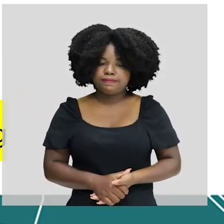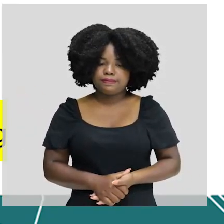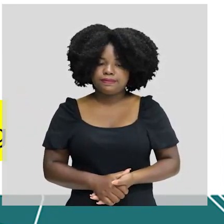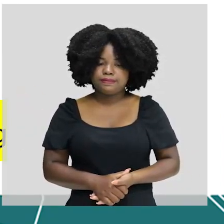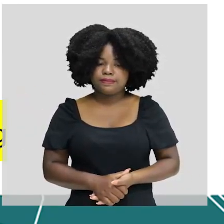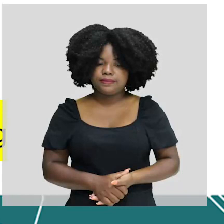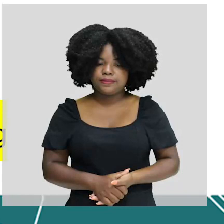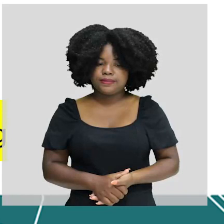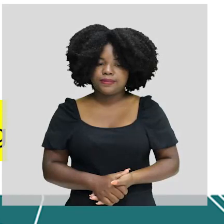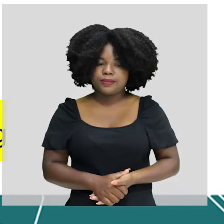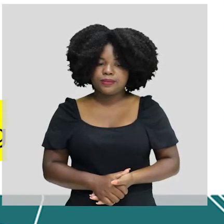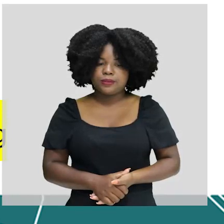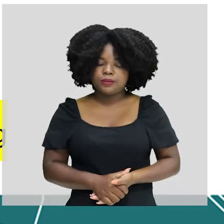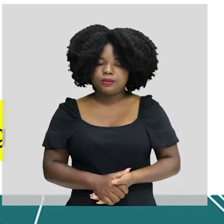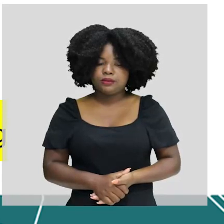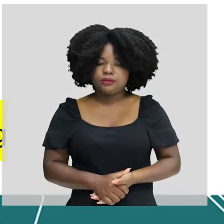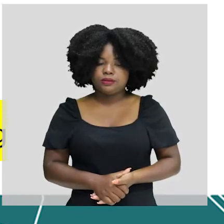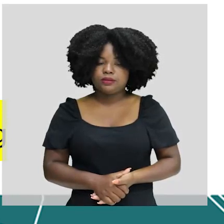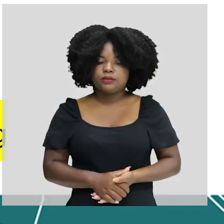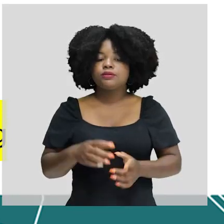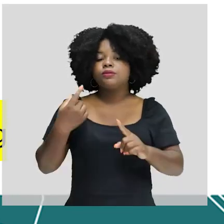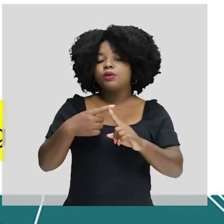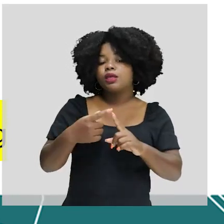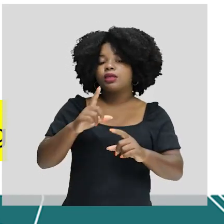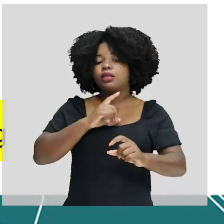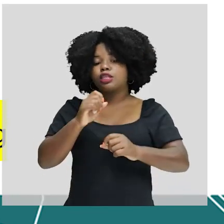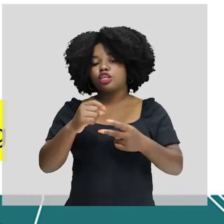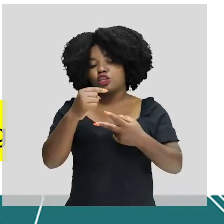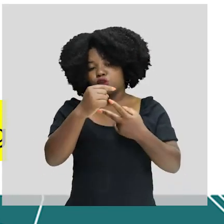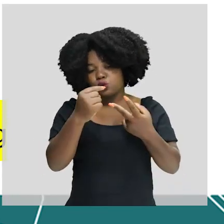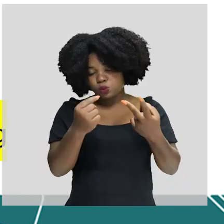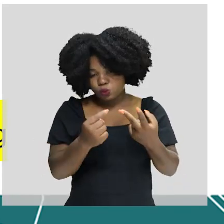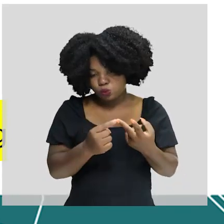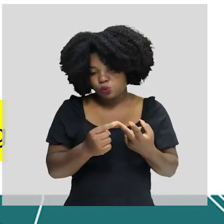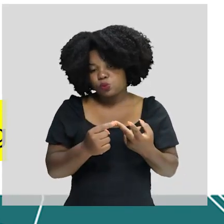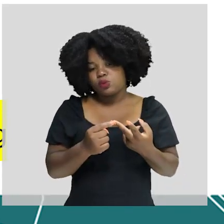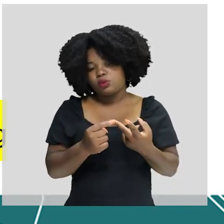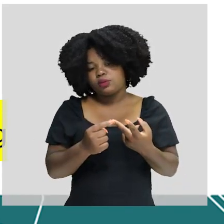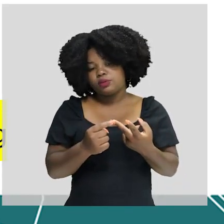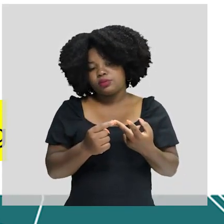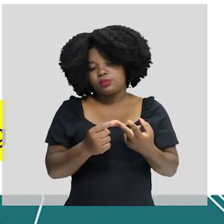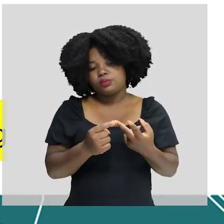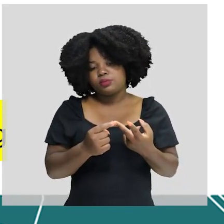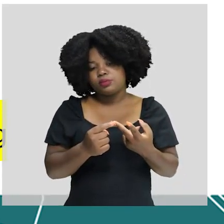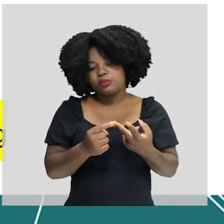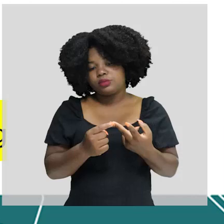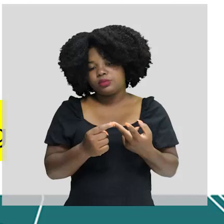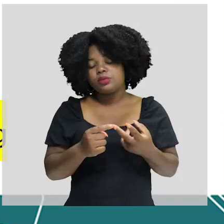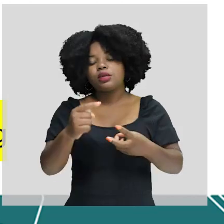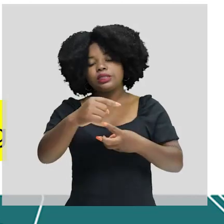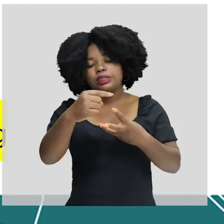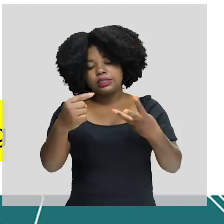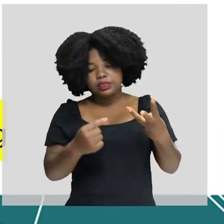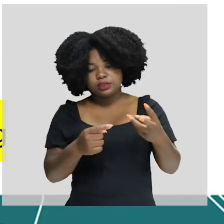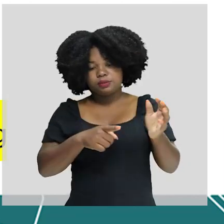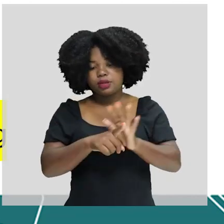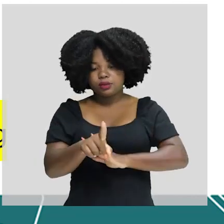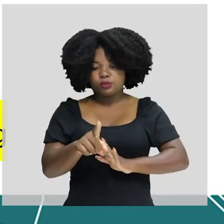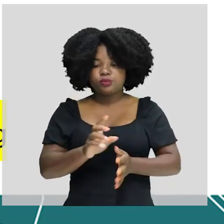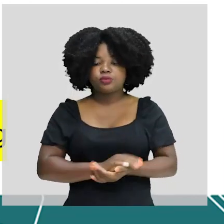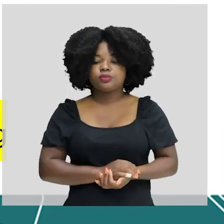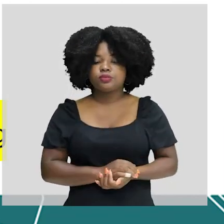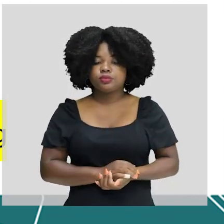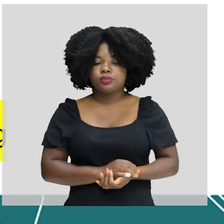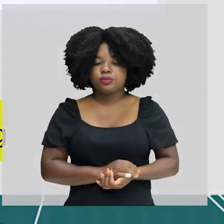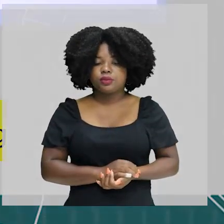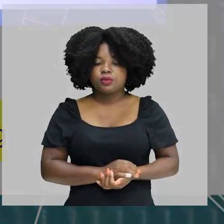problemas na mesma questão. Por quê? Porque eu tenho aqui na verdade, eu tenho nessa situação 3 perguntas.